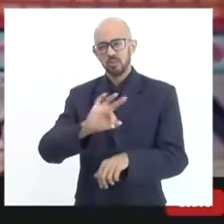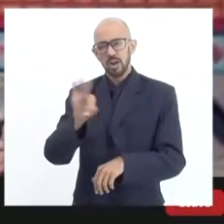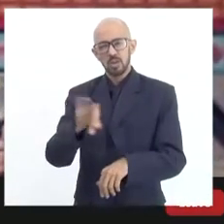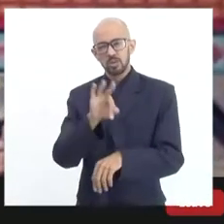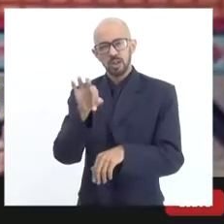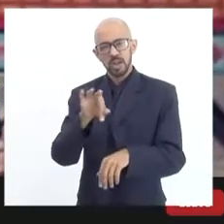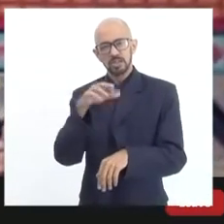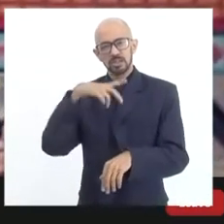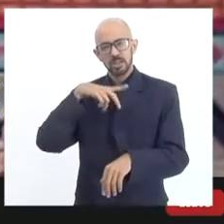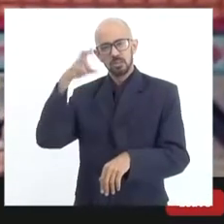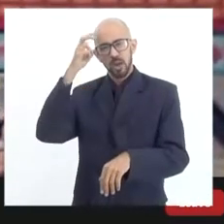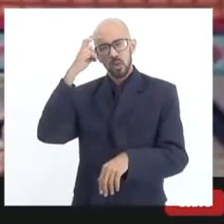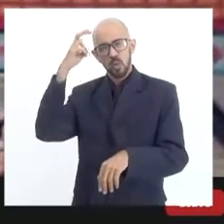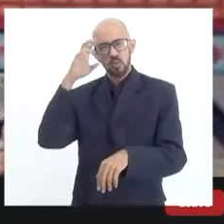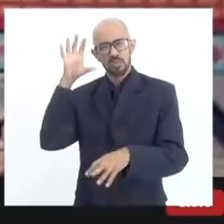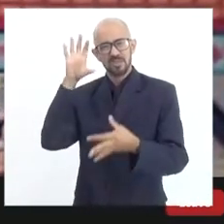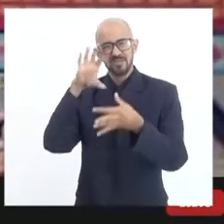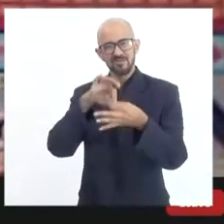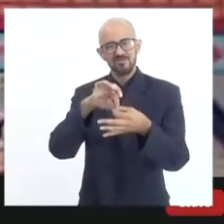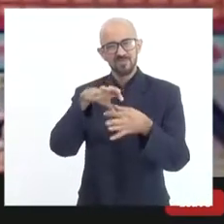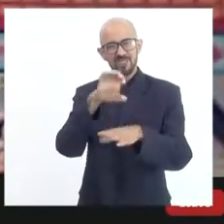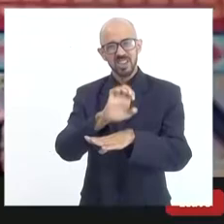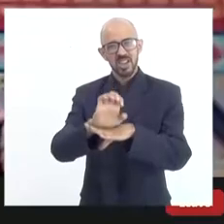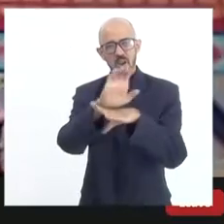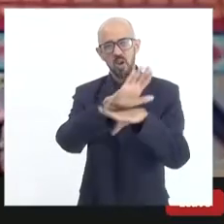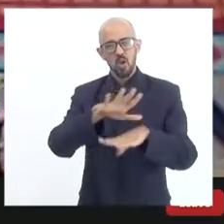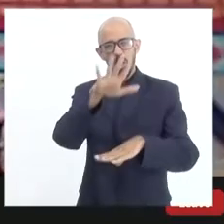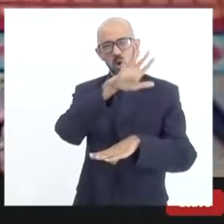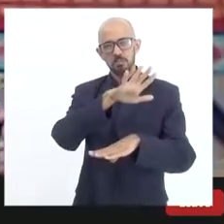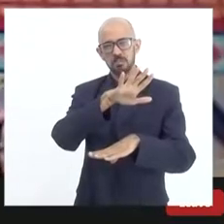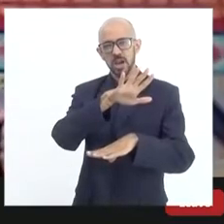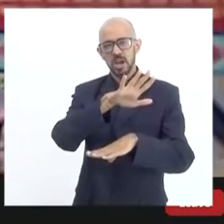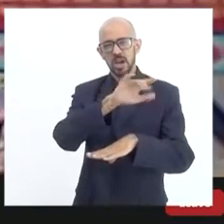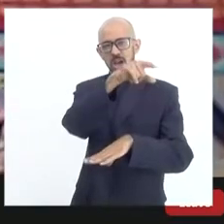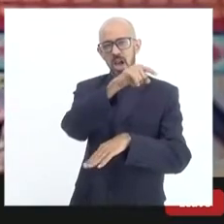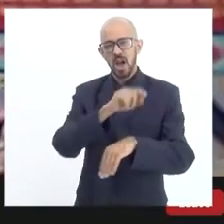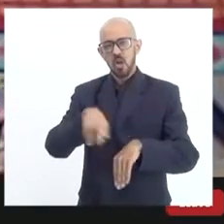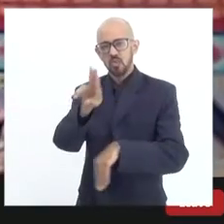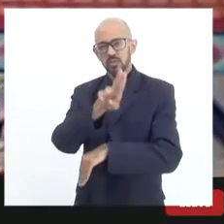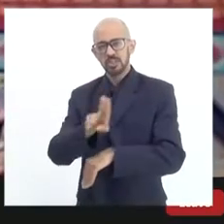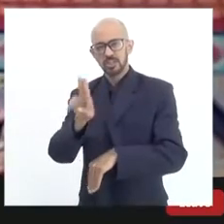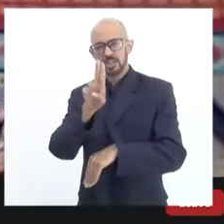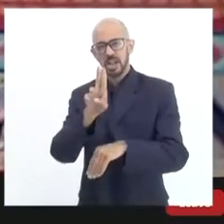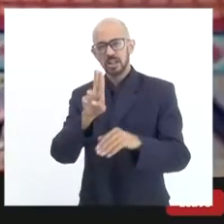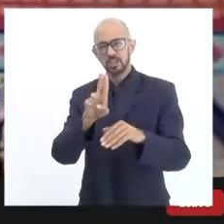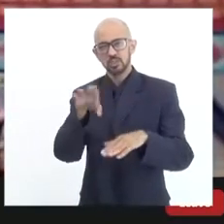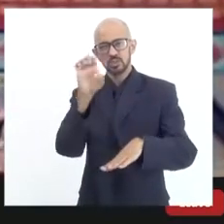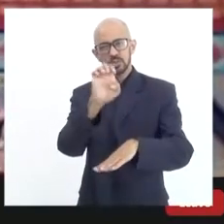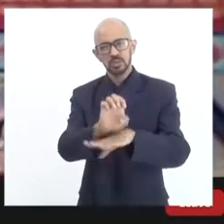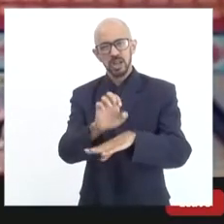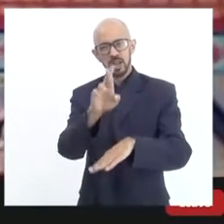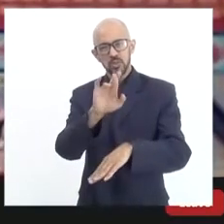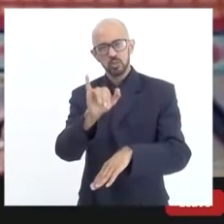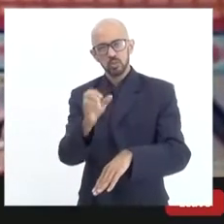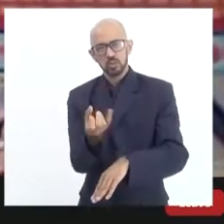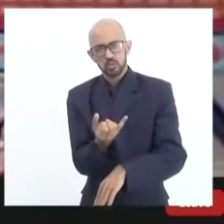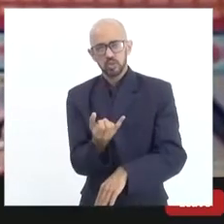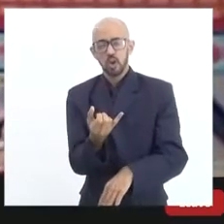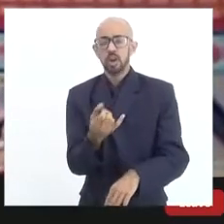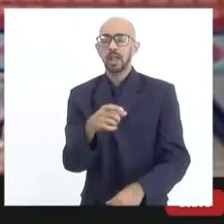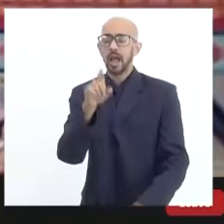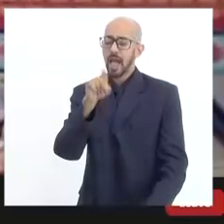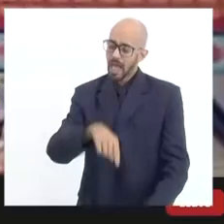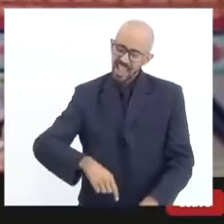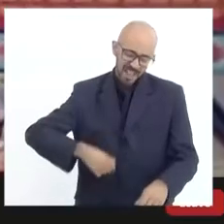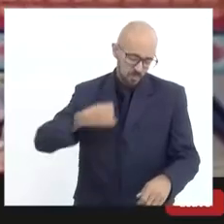do Estado do Rio de Janeiro, eu sou uergiana, e a Universidade do Estado do Rio de Janeiro é fundamental nesse processo de